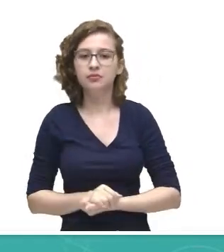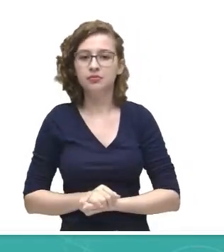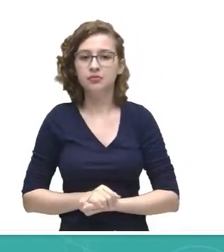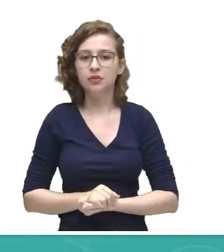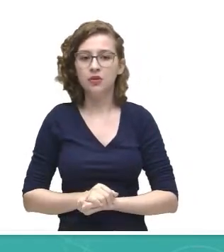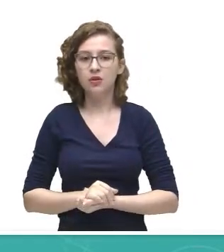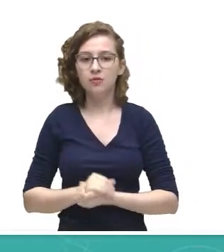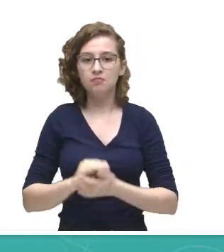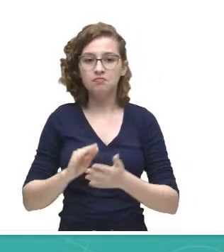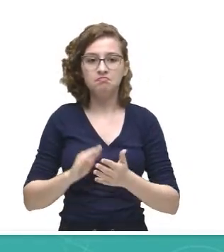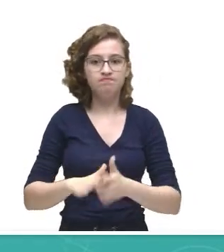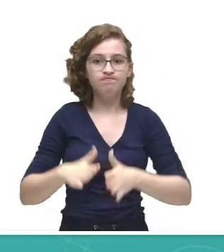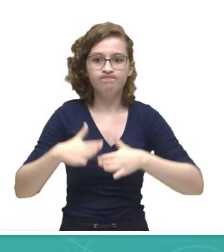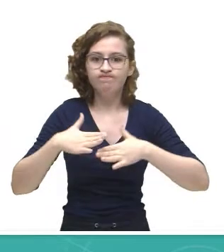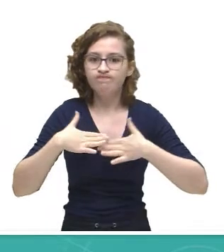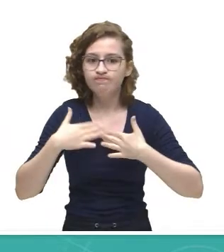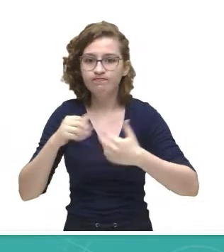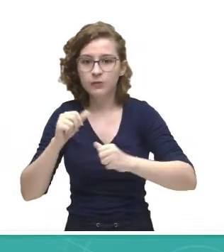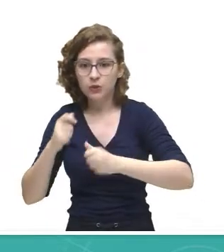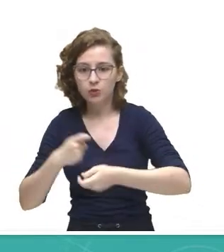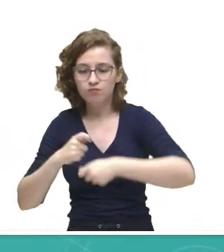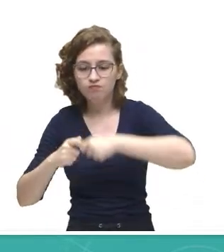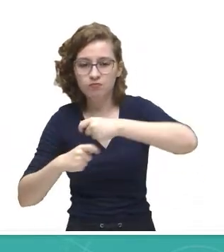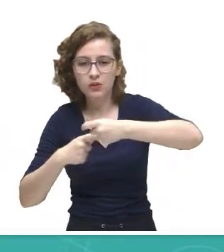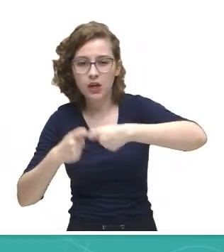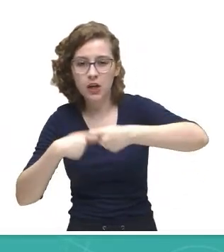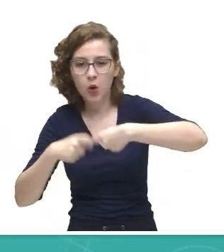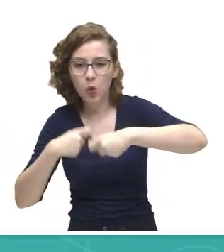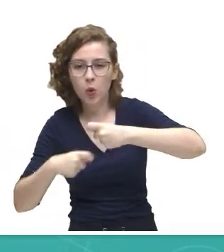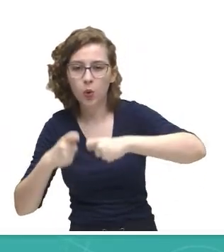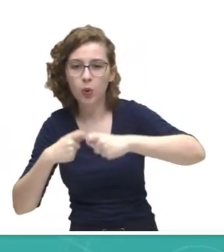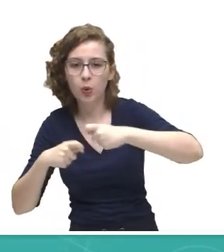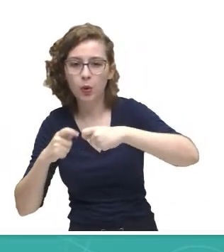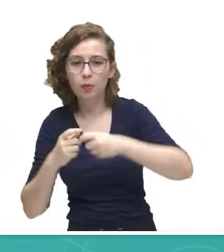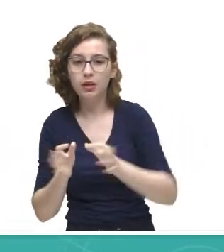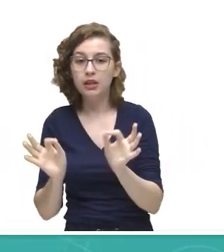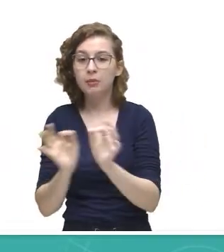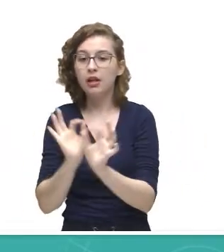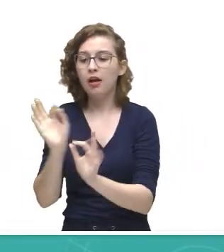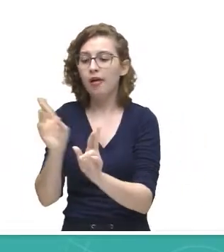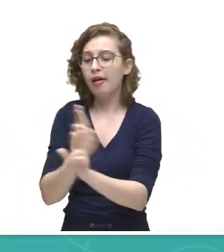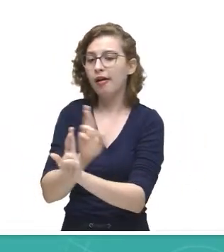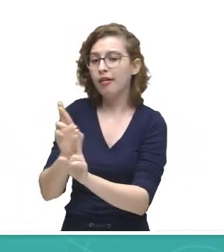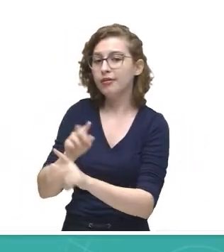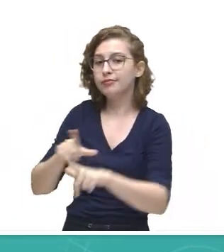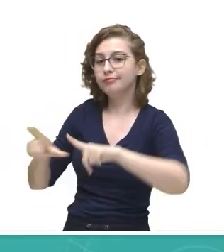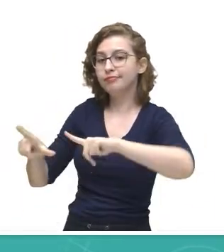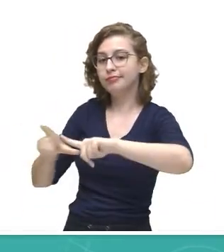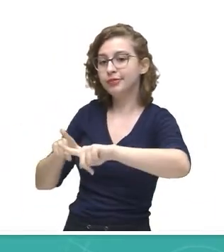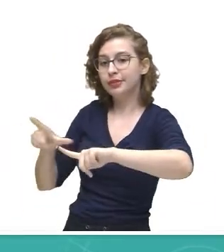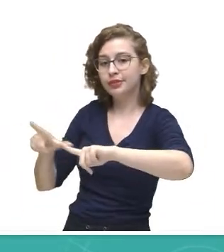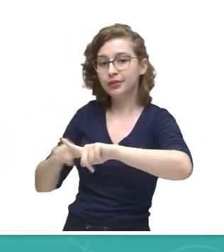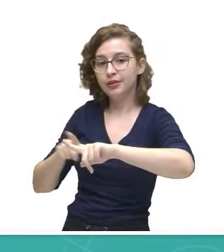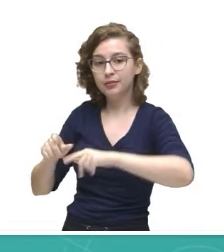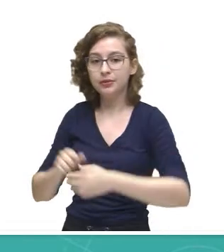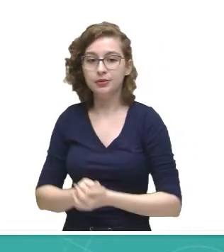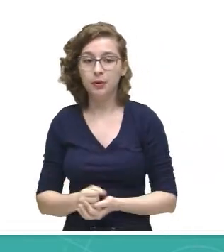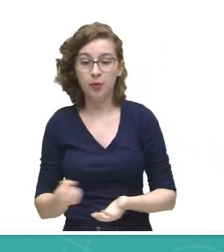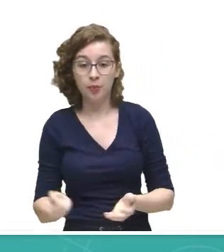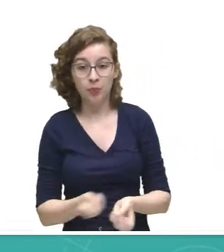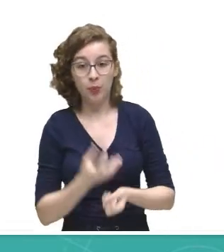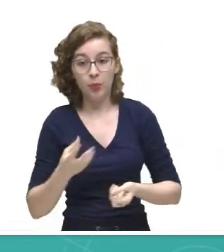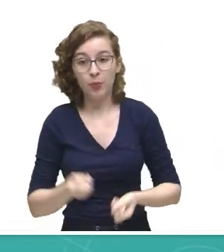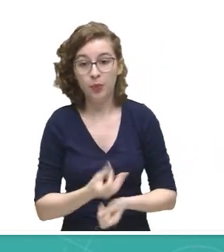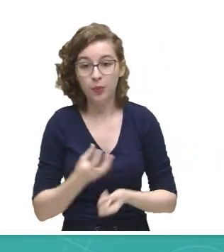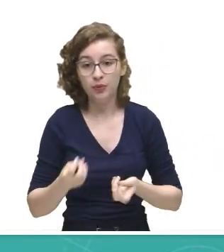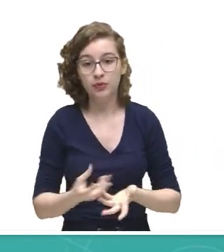grande impacto na economia e nas relações de trabalho e também nas relações de